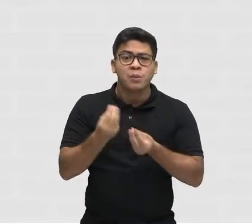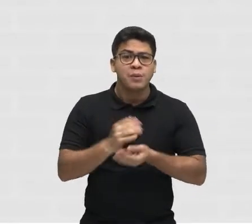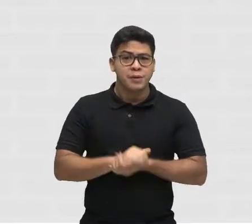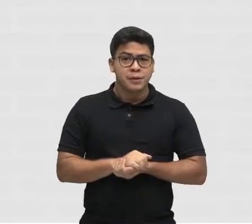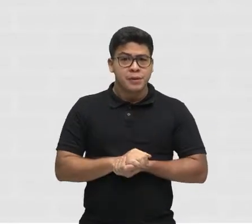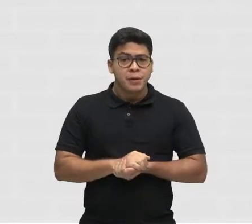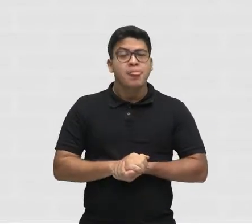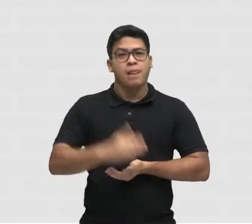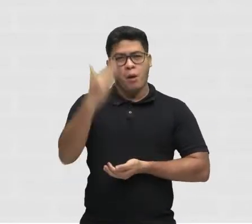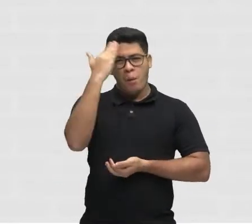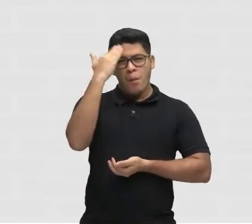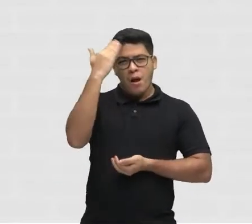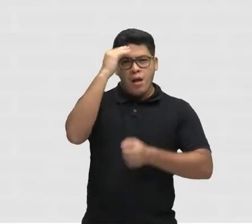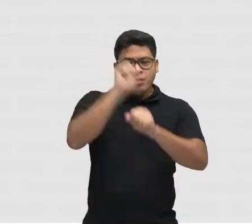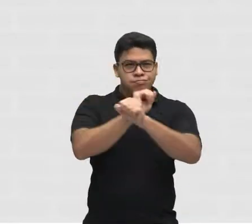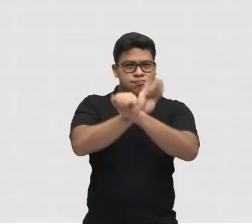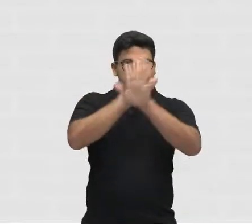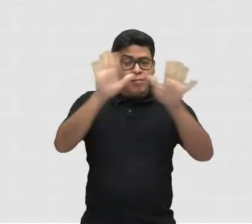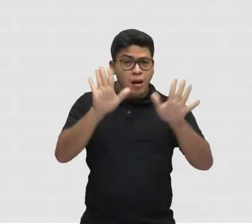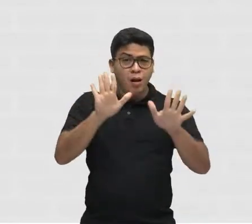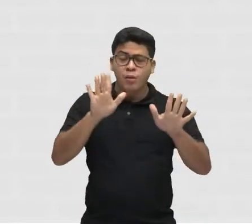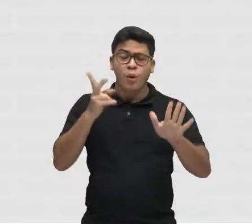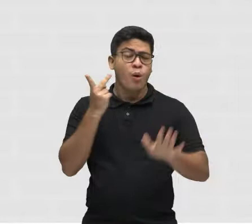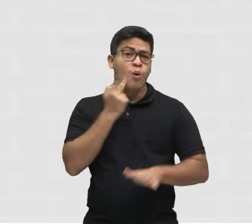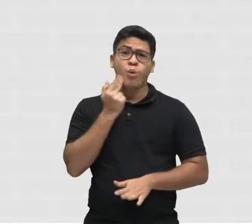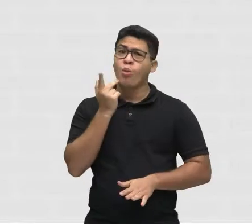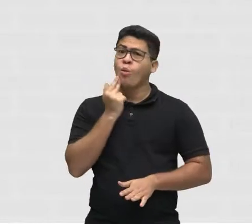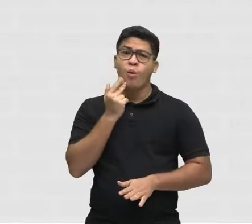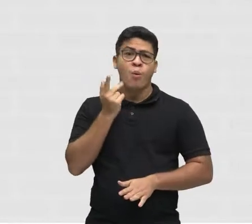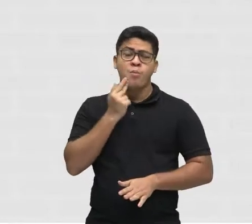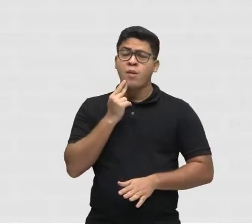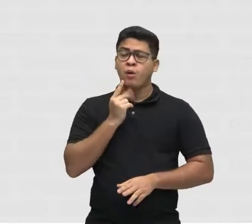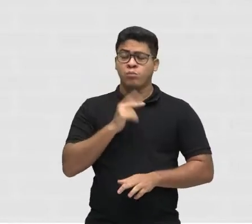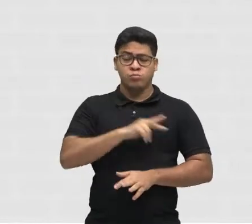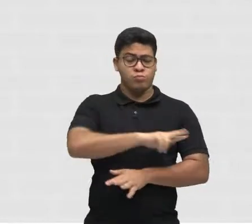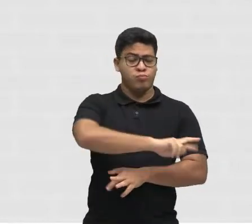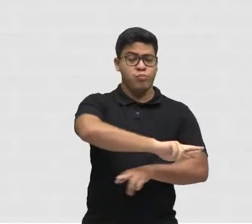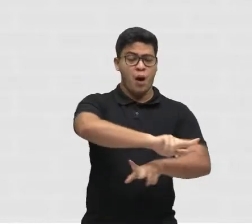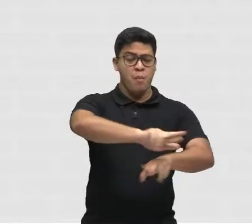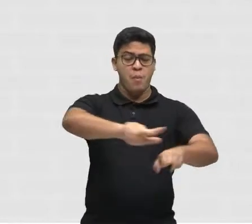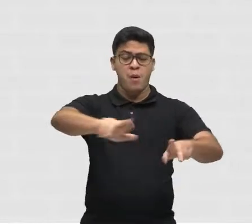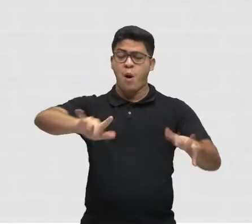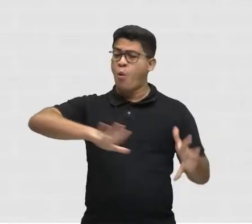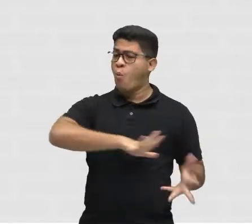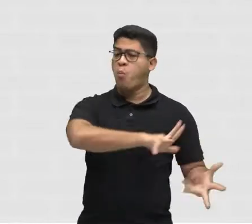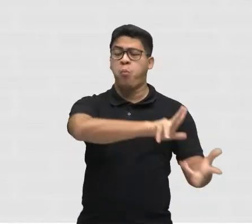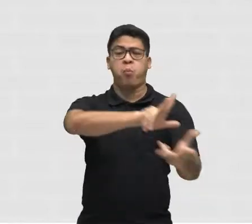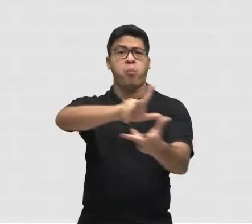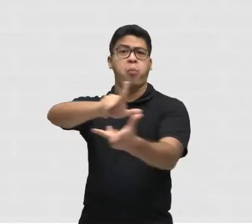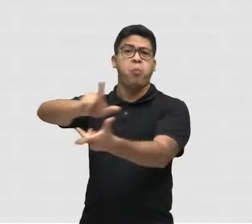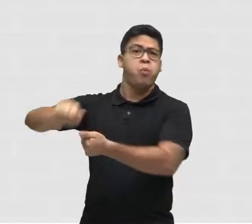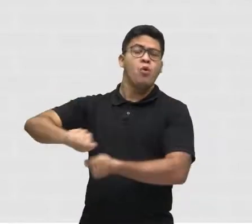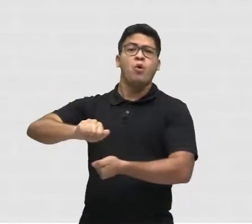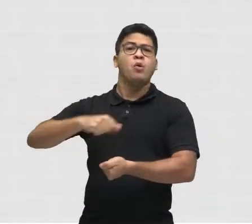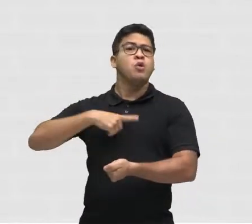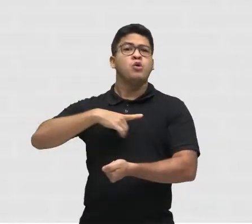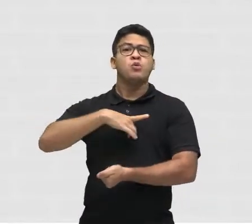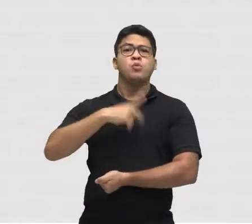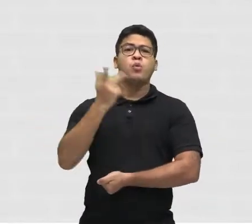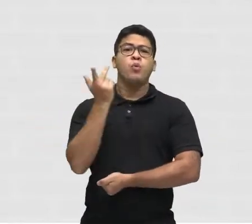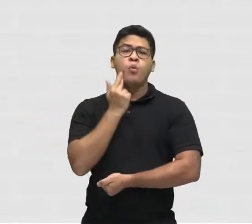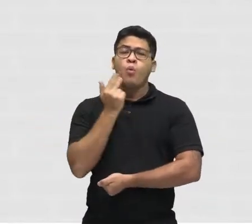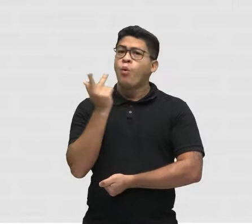entender num primeiro momento e naturalizar isso, porque todo mundo sofre. Todo mundo em algum momento da